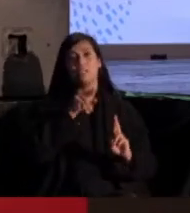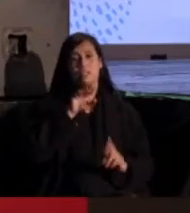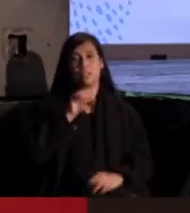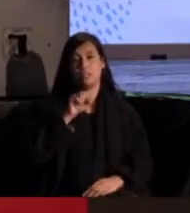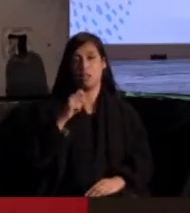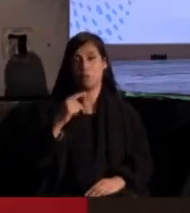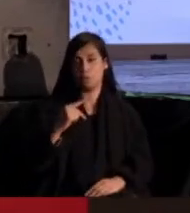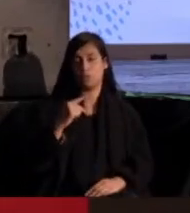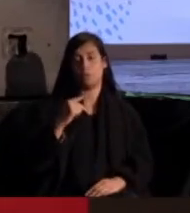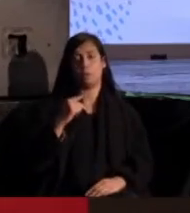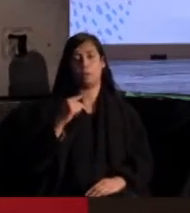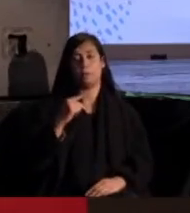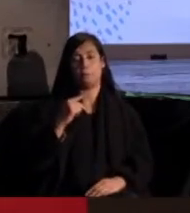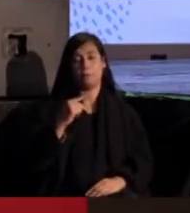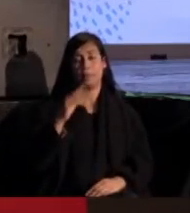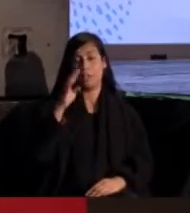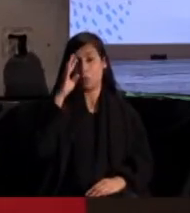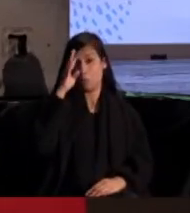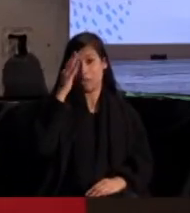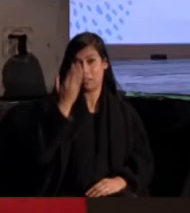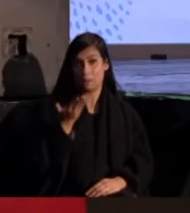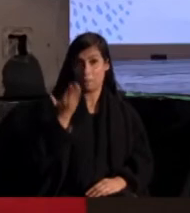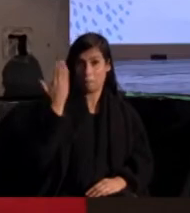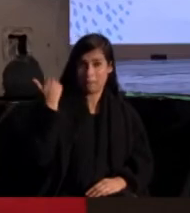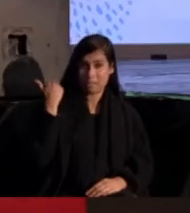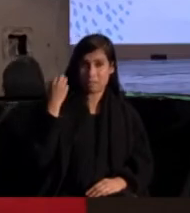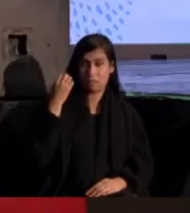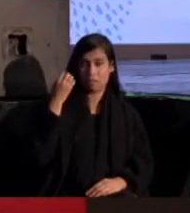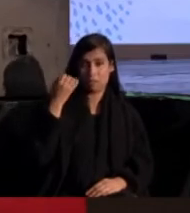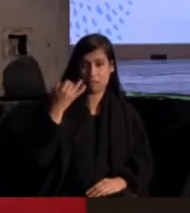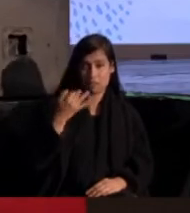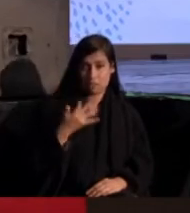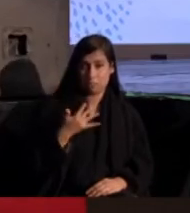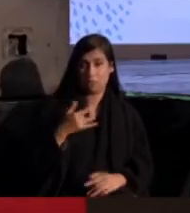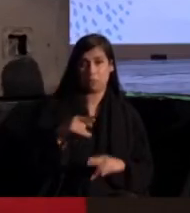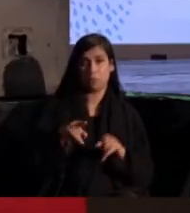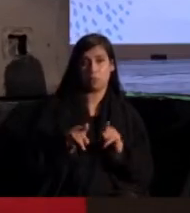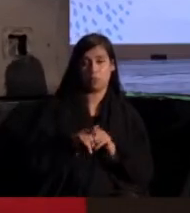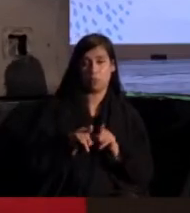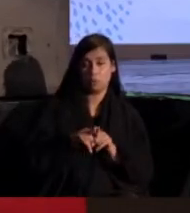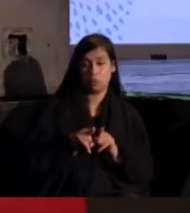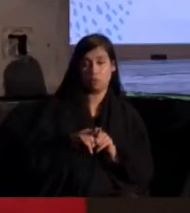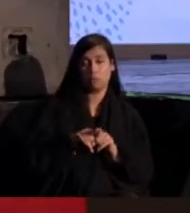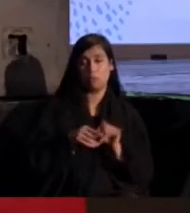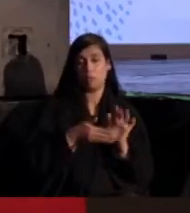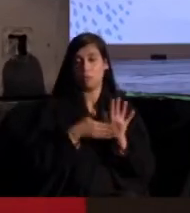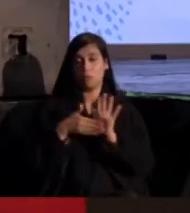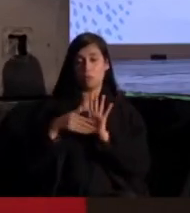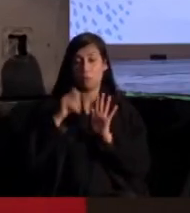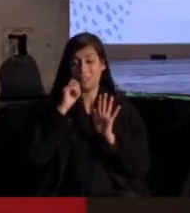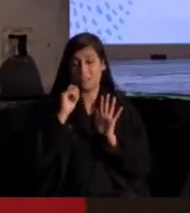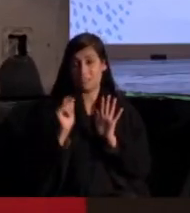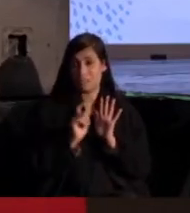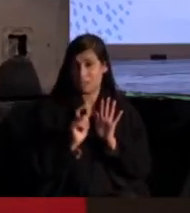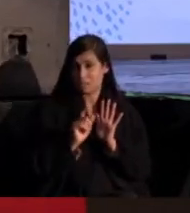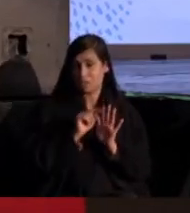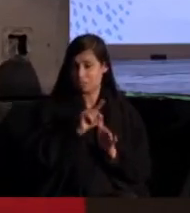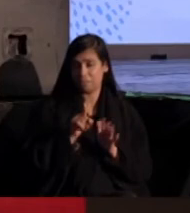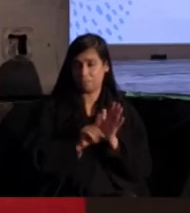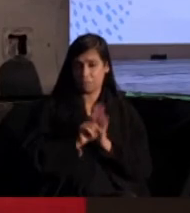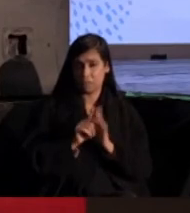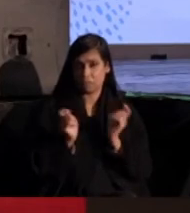né, colocar então esta questão posta, né? Então, é desta maneira, né? Então, vendo aí